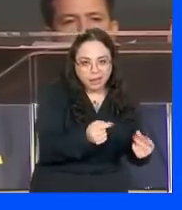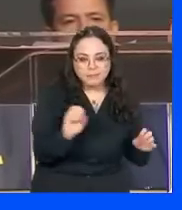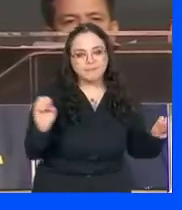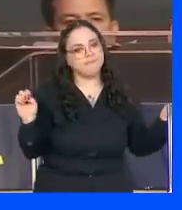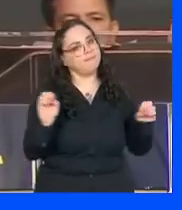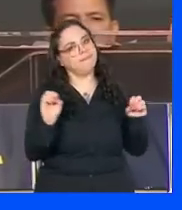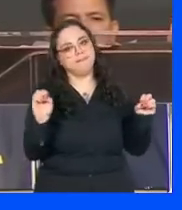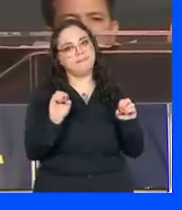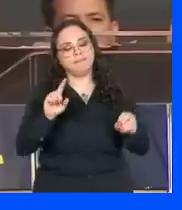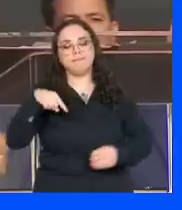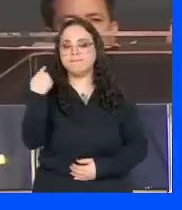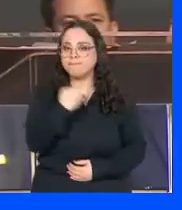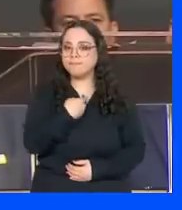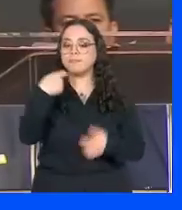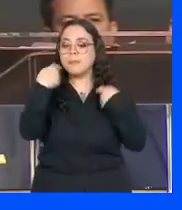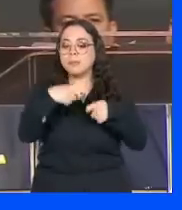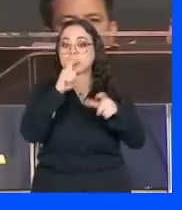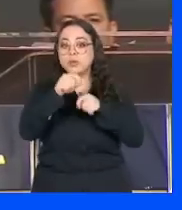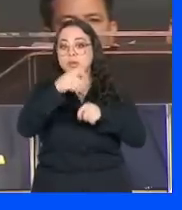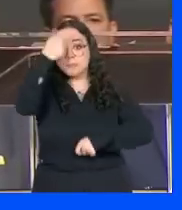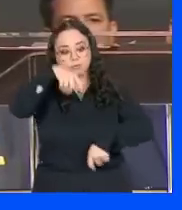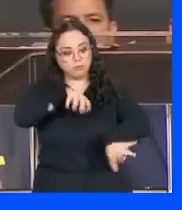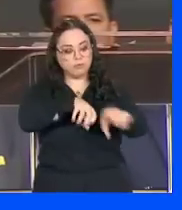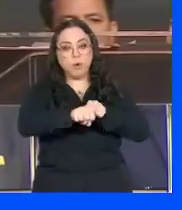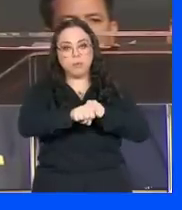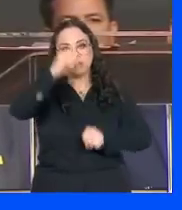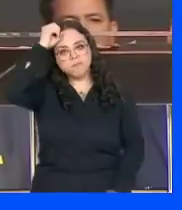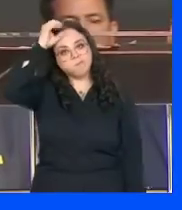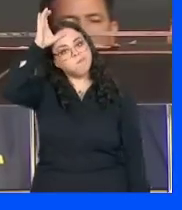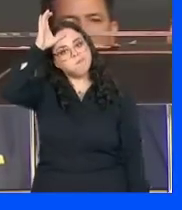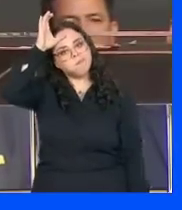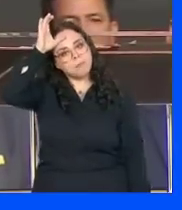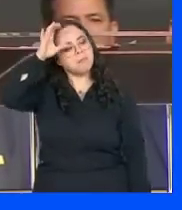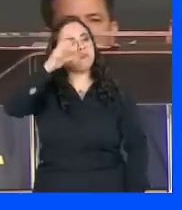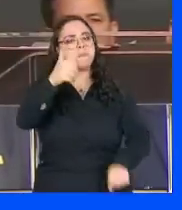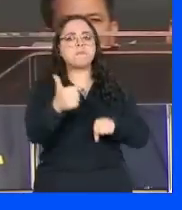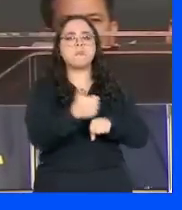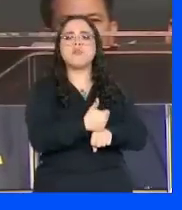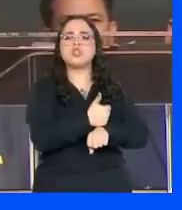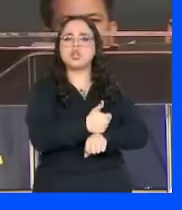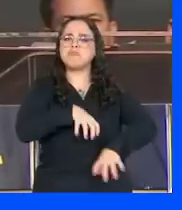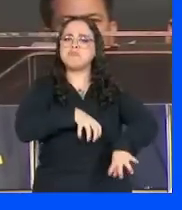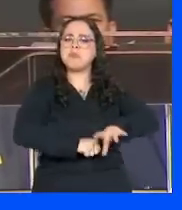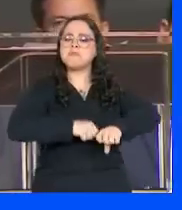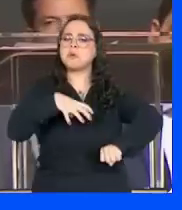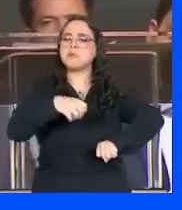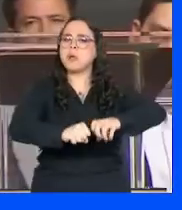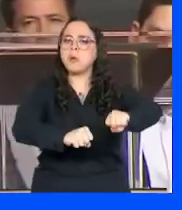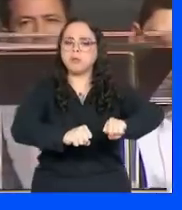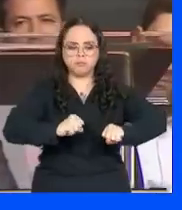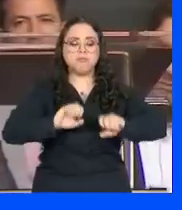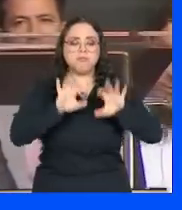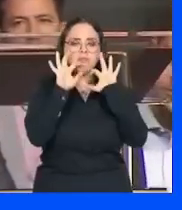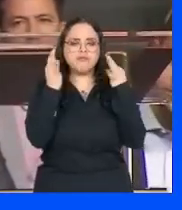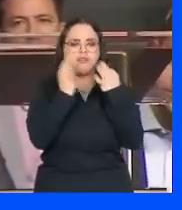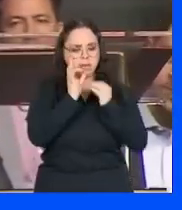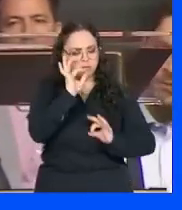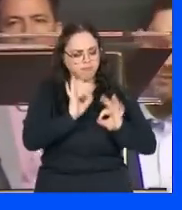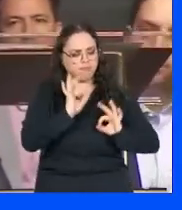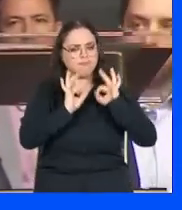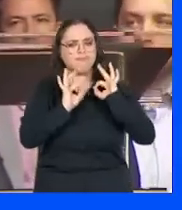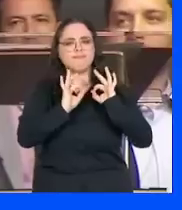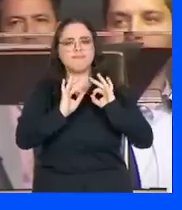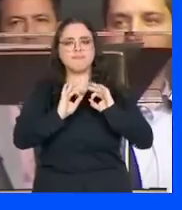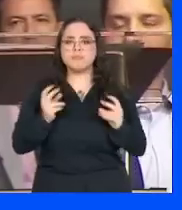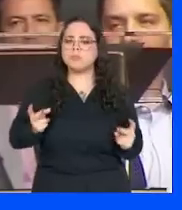nós precisamos fazer as pessoas se formarem adequadamente, aprender uma profissão, para as pessoas poderem constituir família,